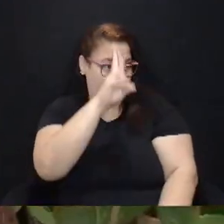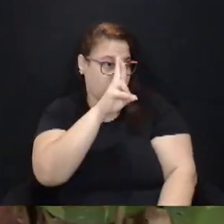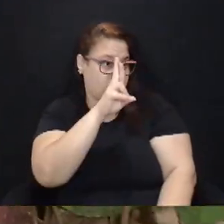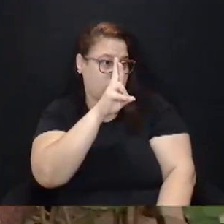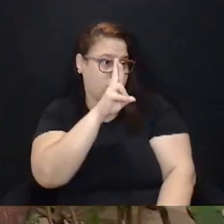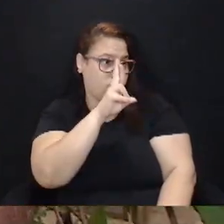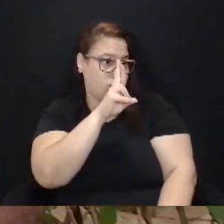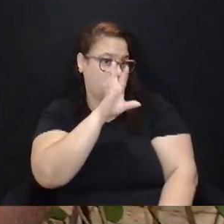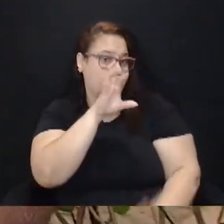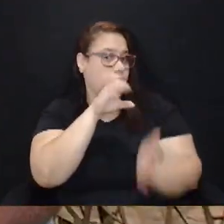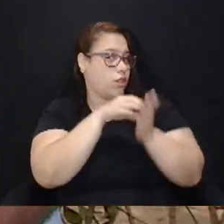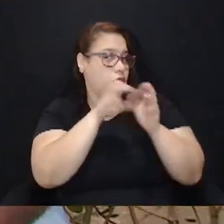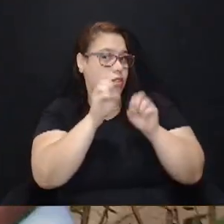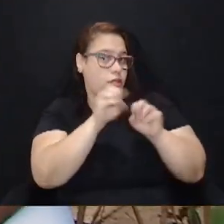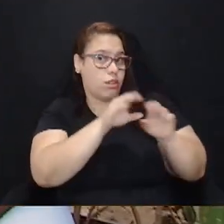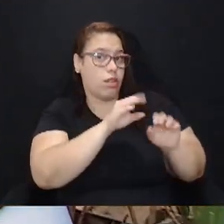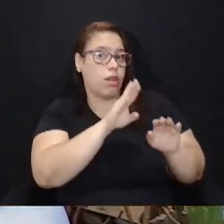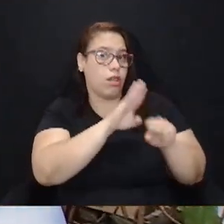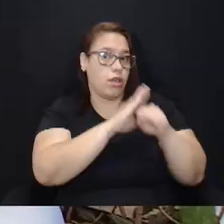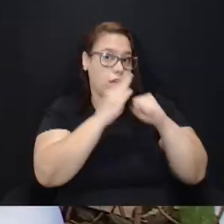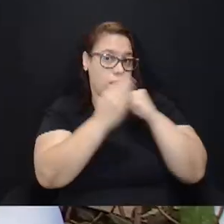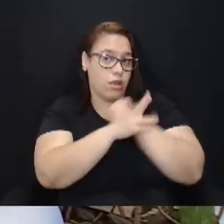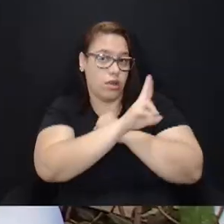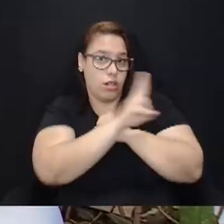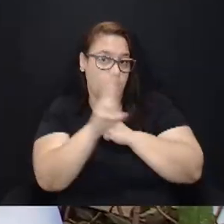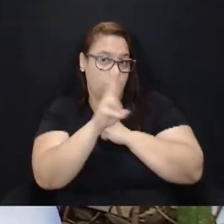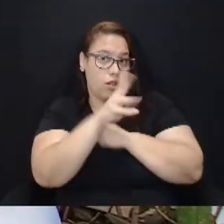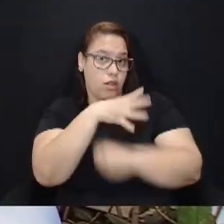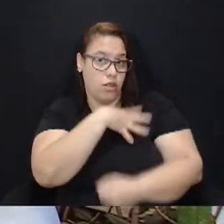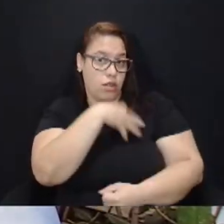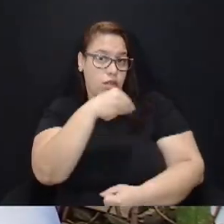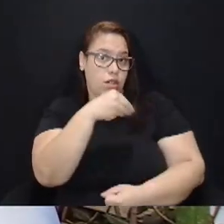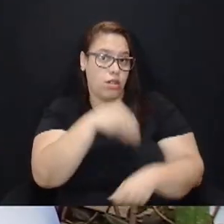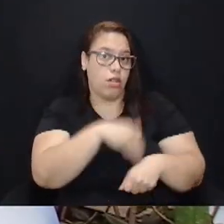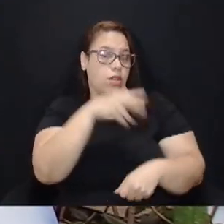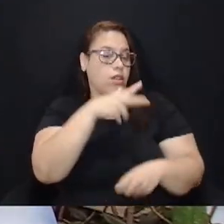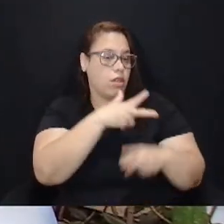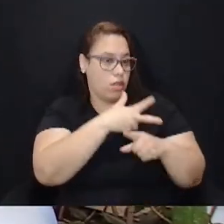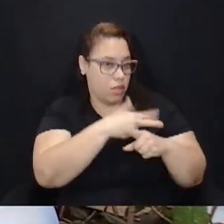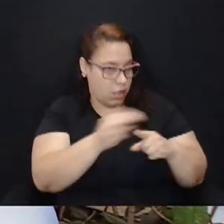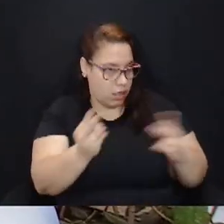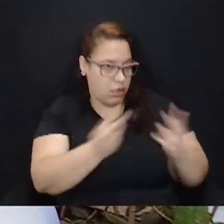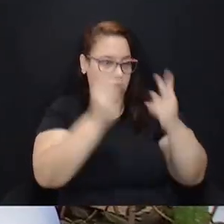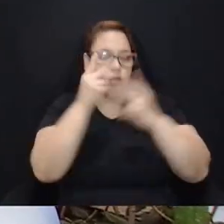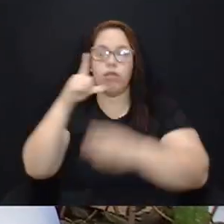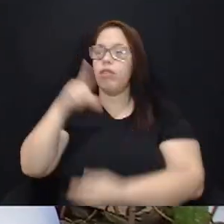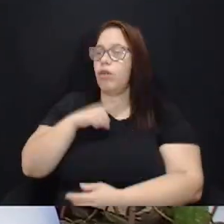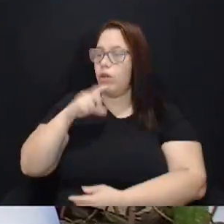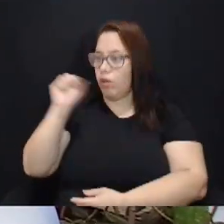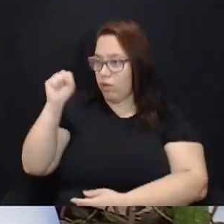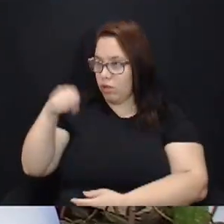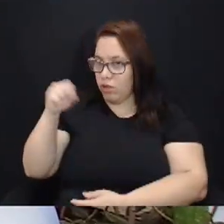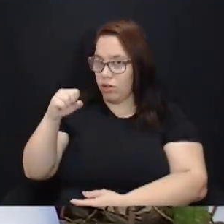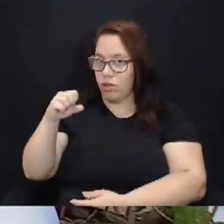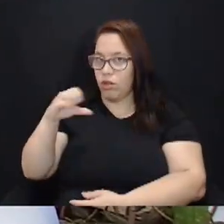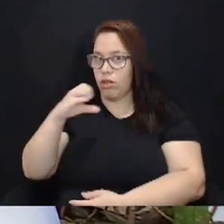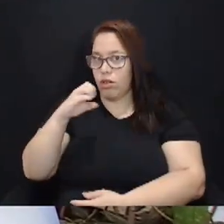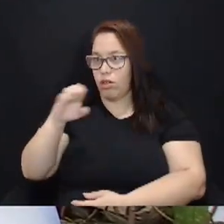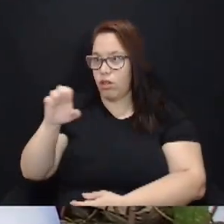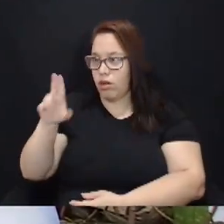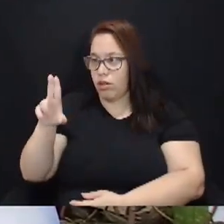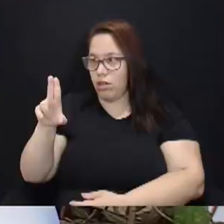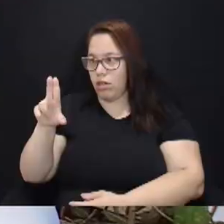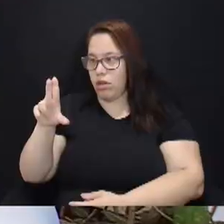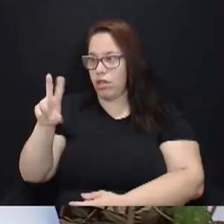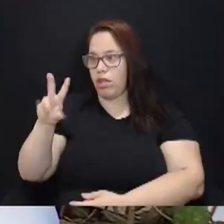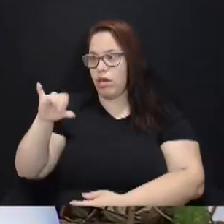educacional aqui no bairro que leva o nome da sua filha, que é mais uma conquista. Sim, tem o Céu na Vila Esperança, um local